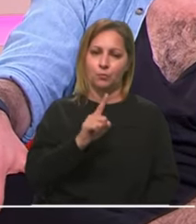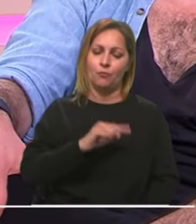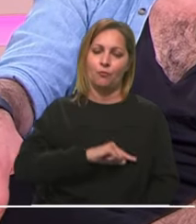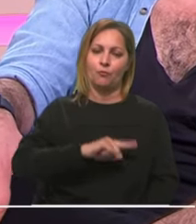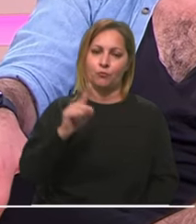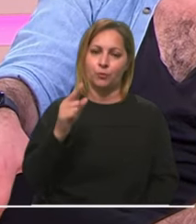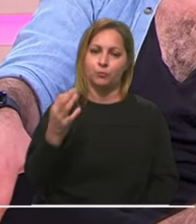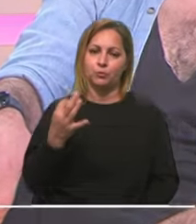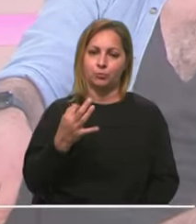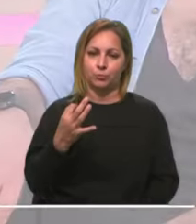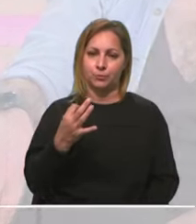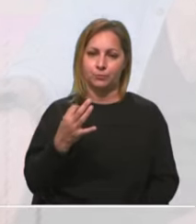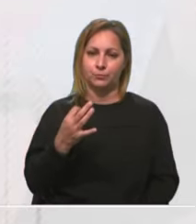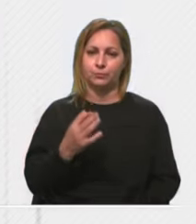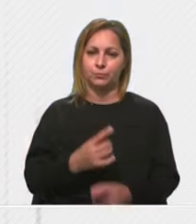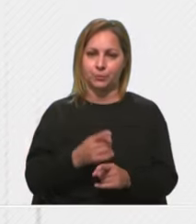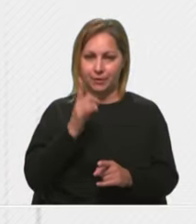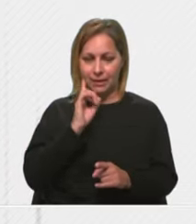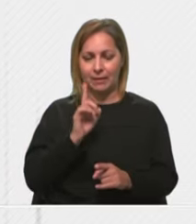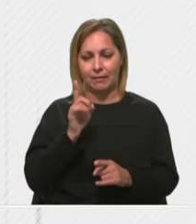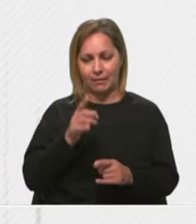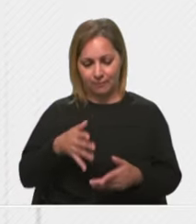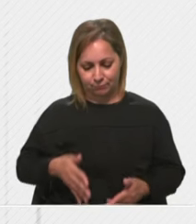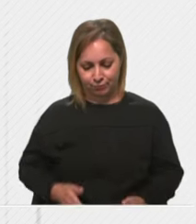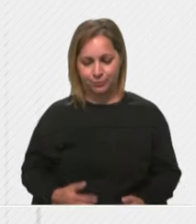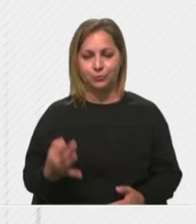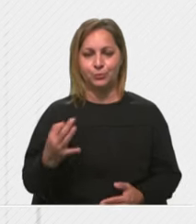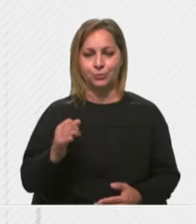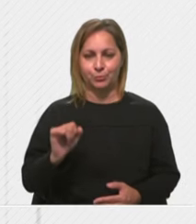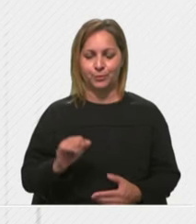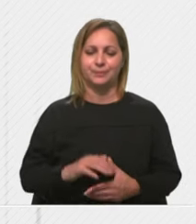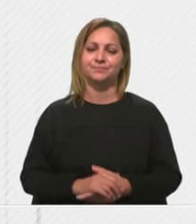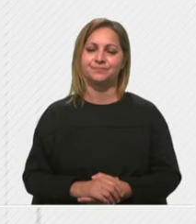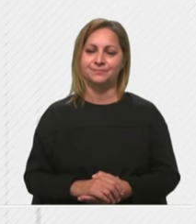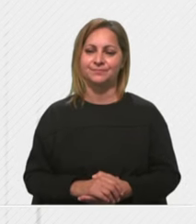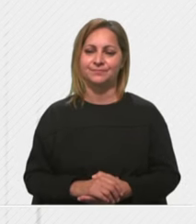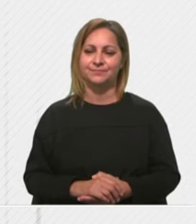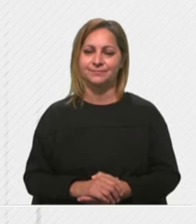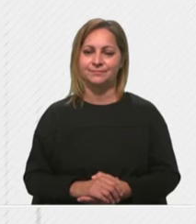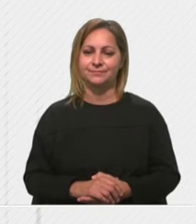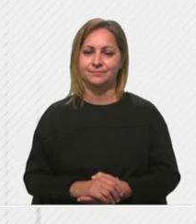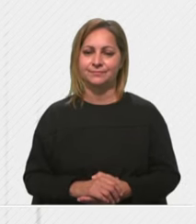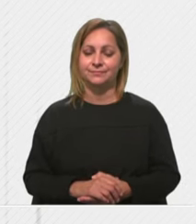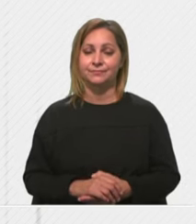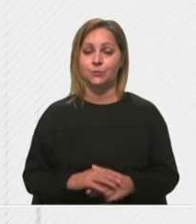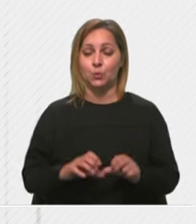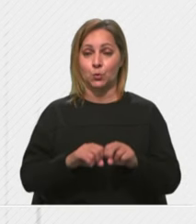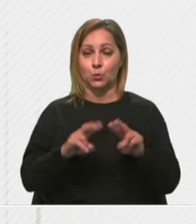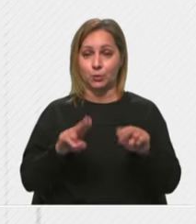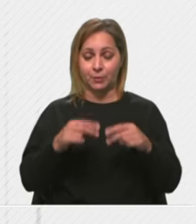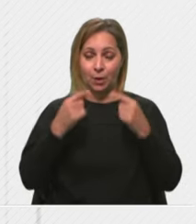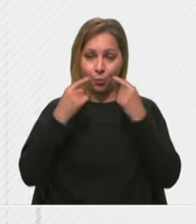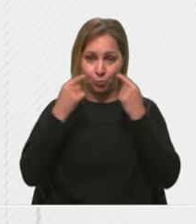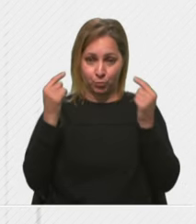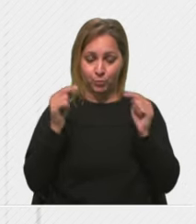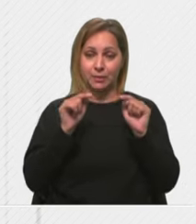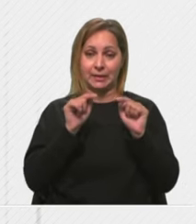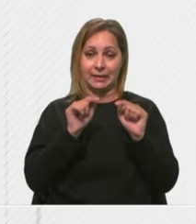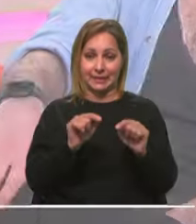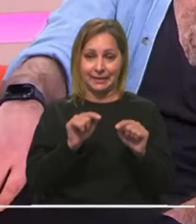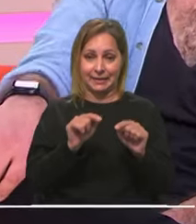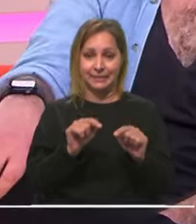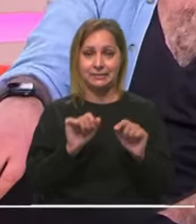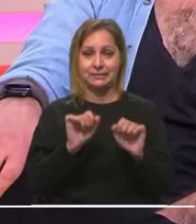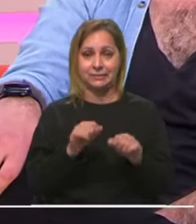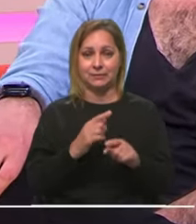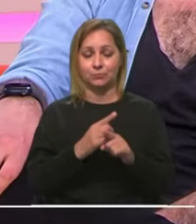H Porque ela tinha que nascer no porto ela nas Porto e tinha que nascer no no hospital público não era exato e naquele naquele porque